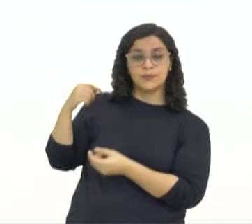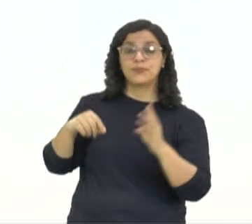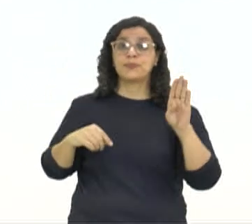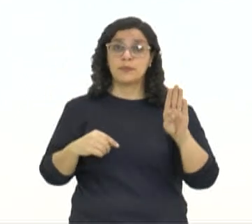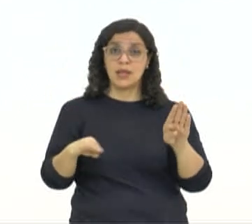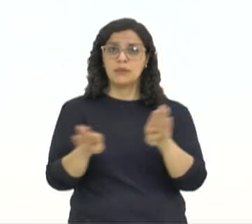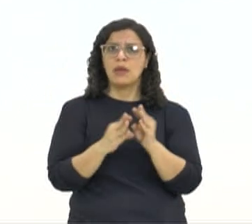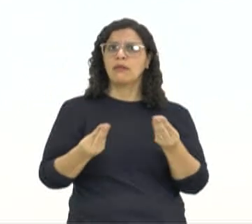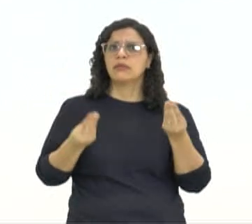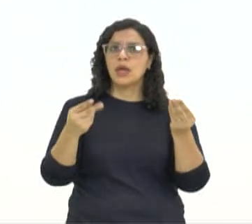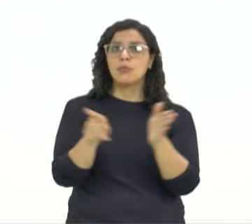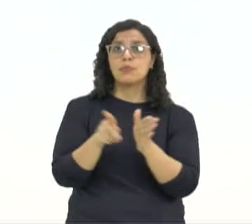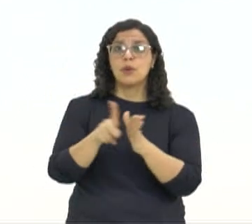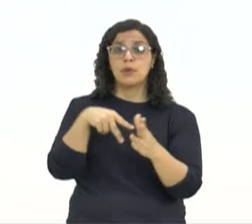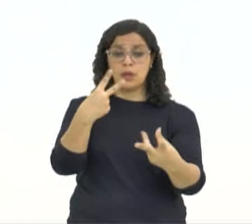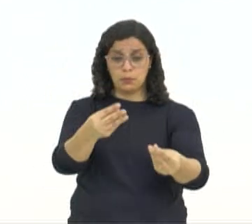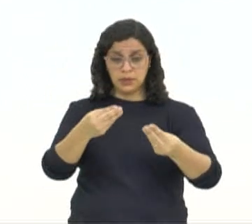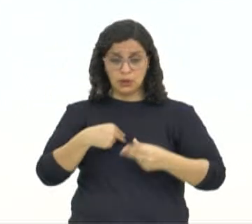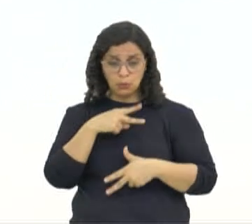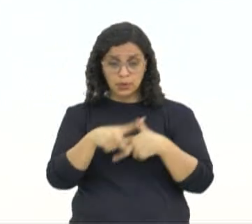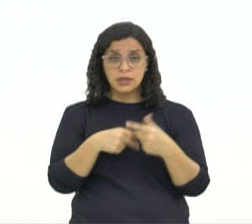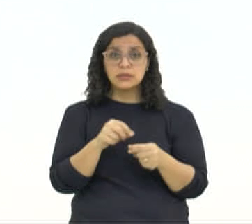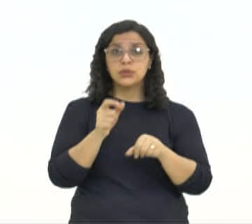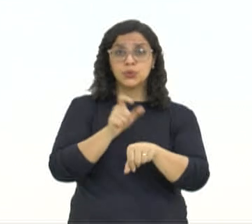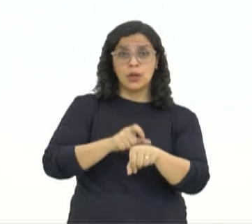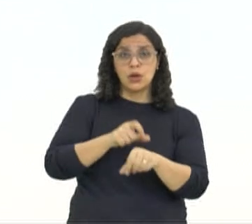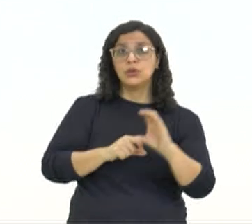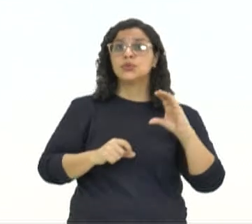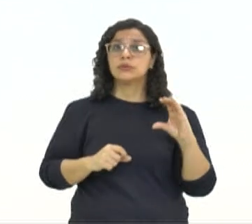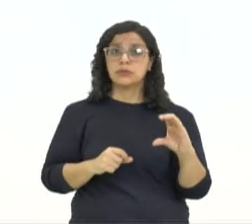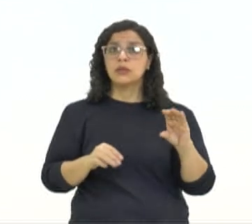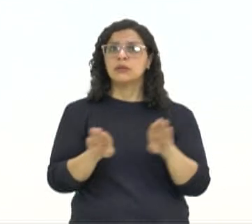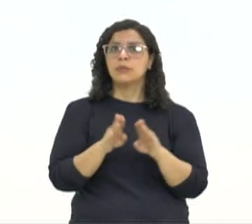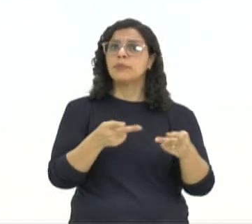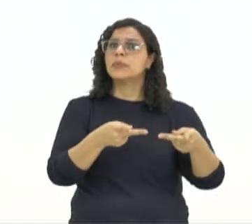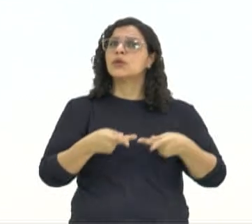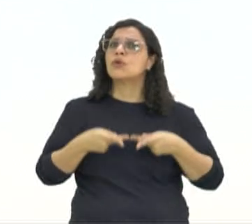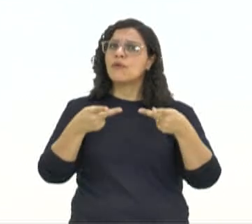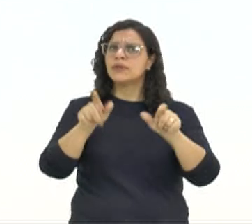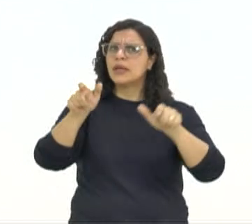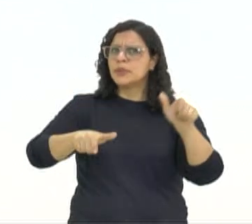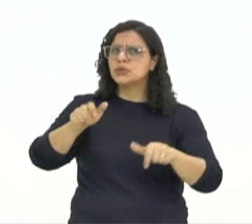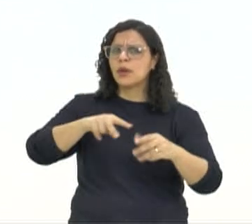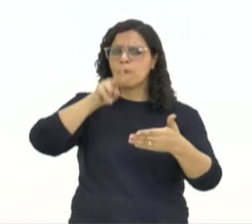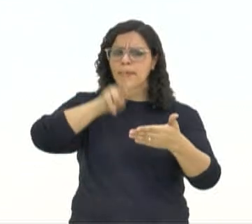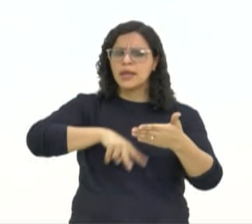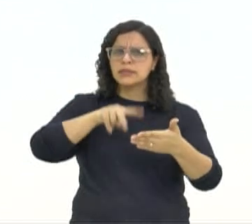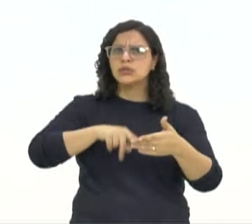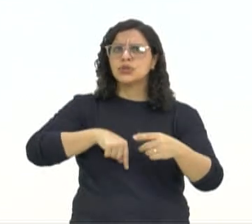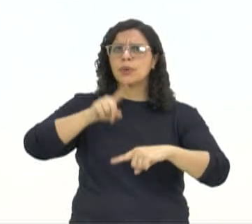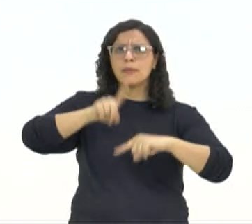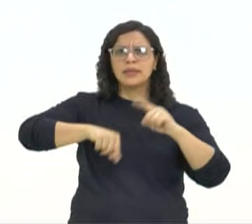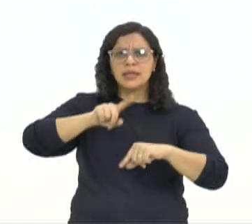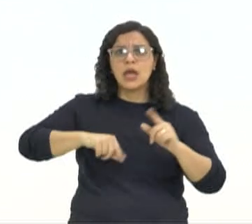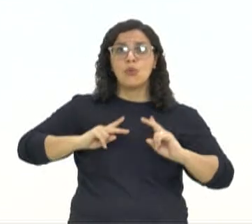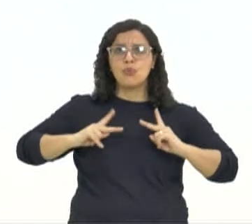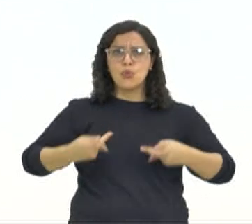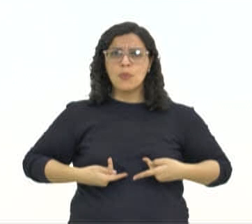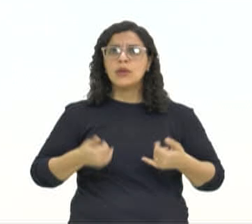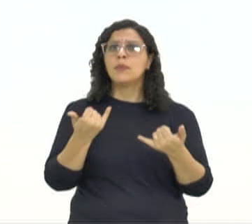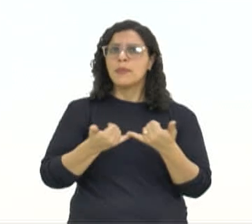apresentando possibilidades de sermos presenteados com um relógio. Ou C, convidando o leitor a refletir sobre a coisificação do ser